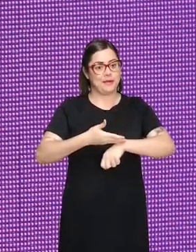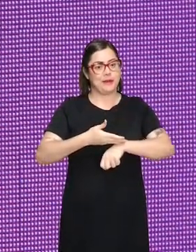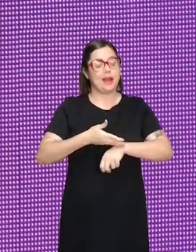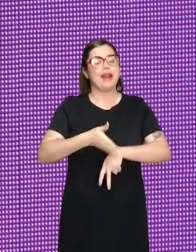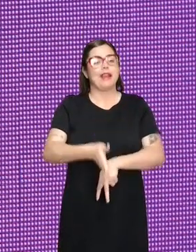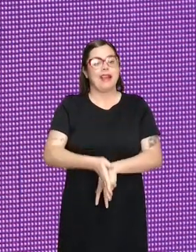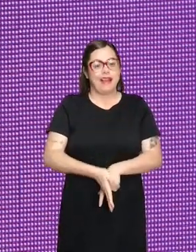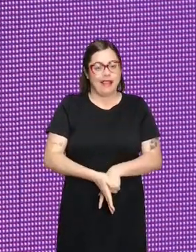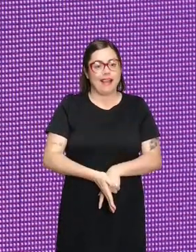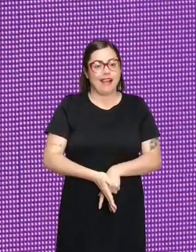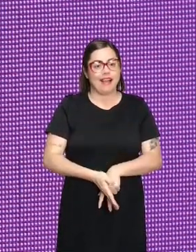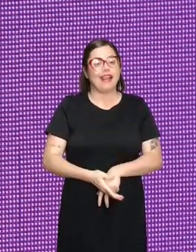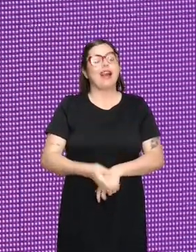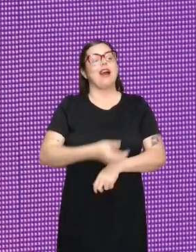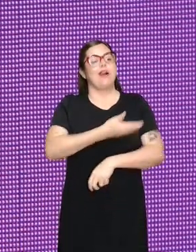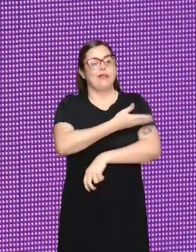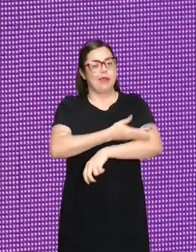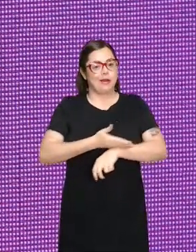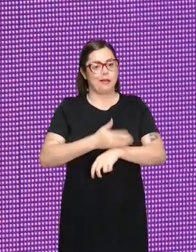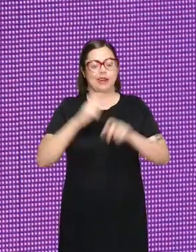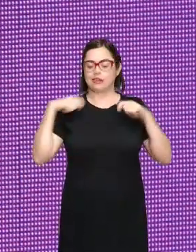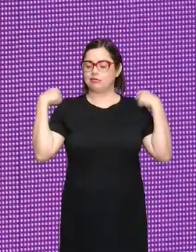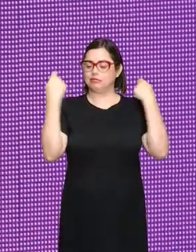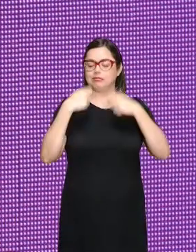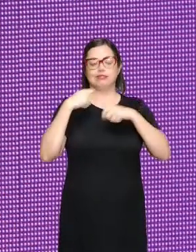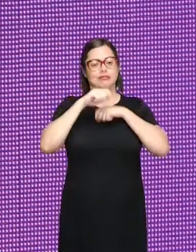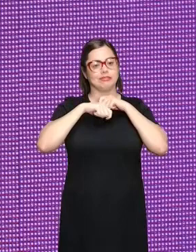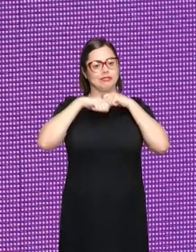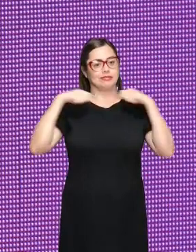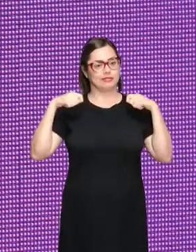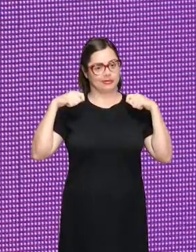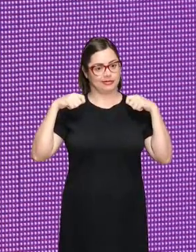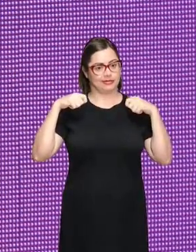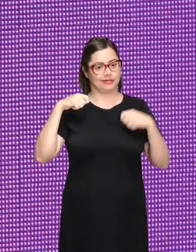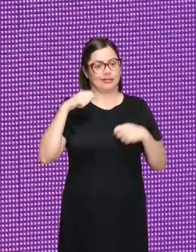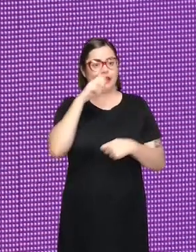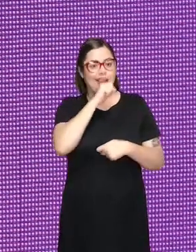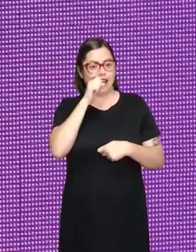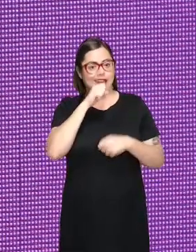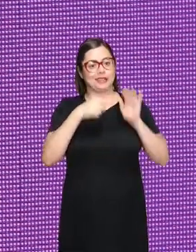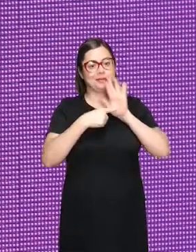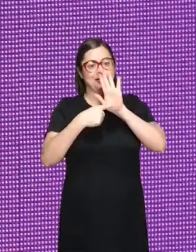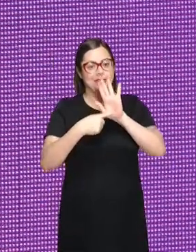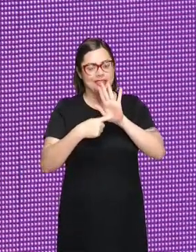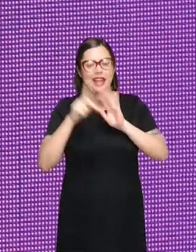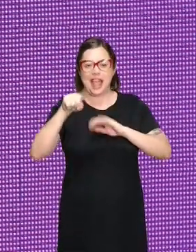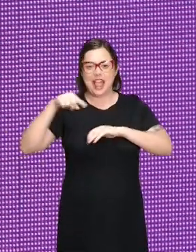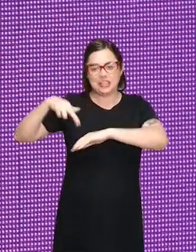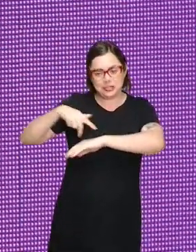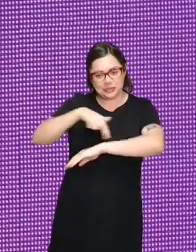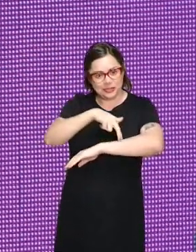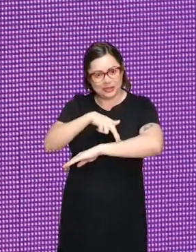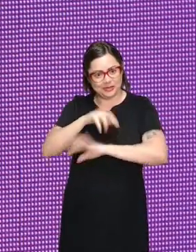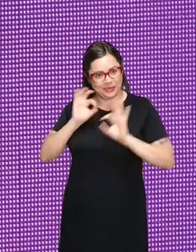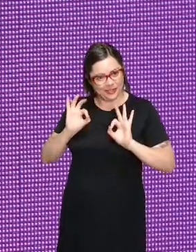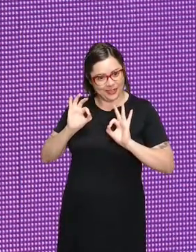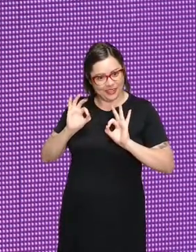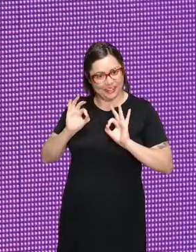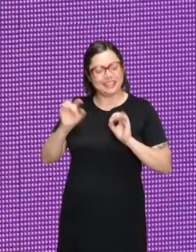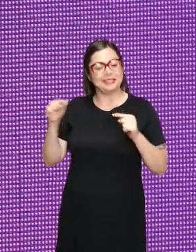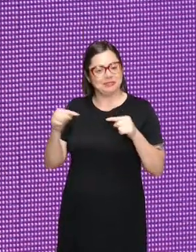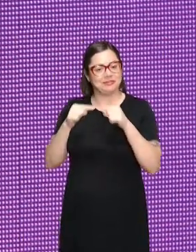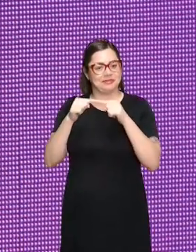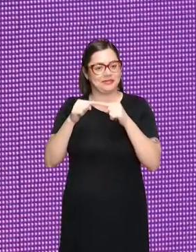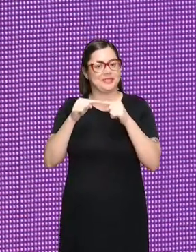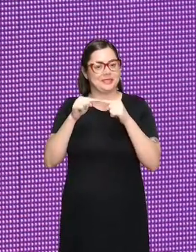amigo falou, você é desfile de moda, não sabia? Então essa era a intenção mesmo aqui. Bom, eu entrei